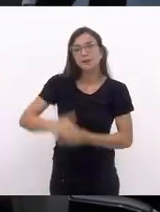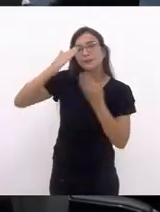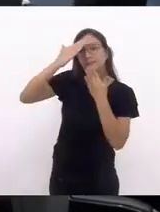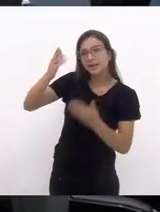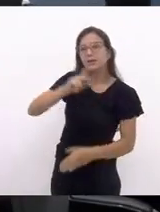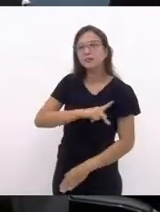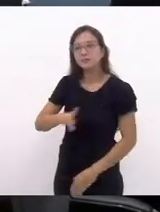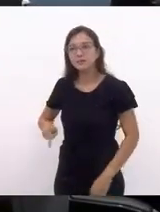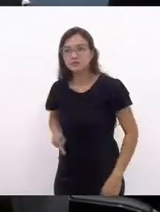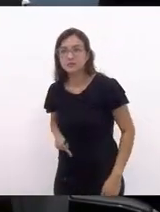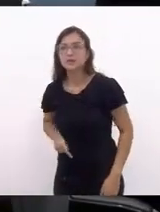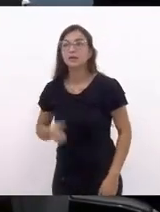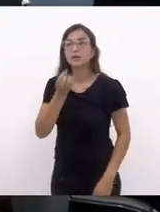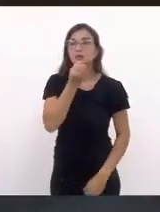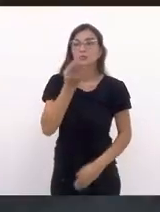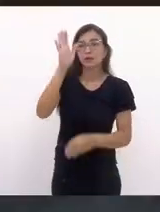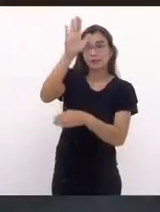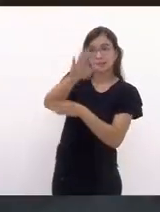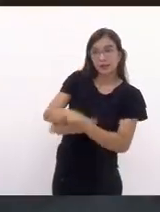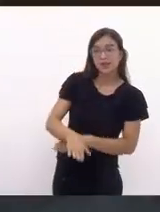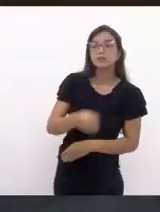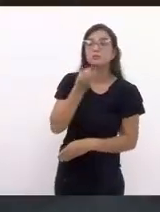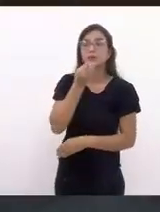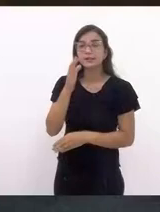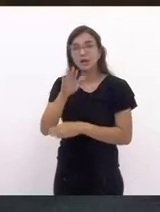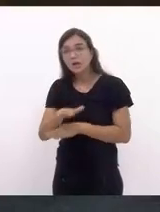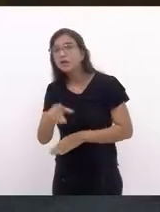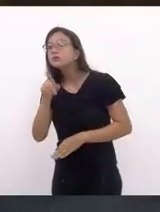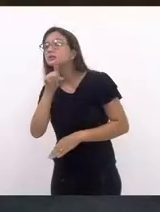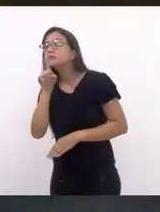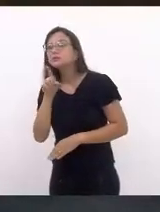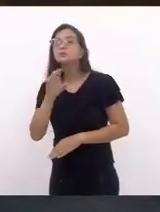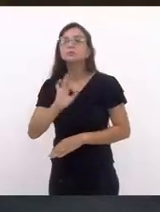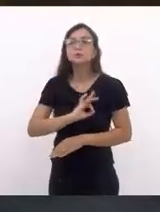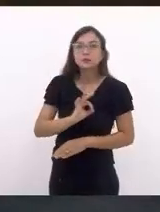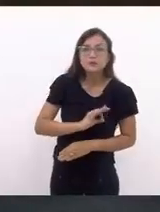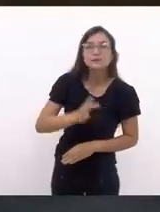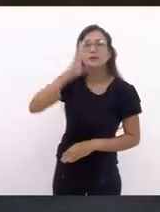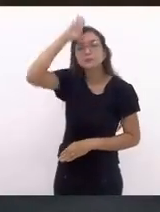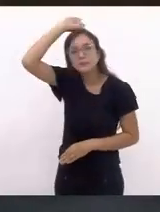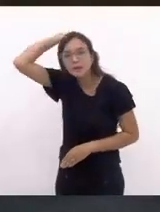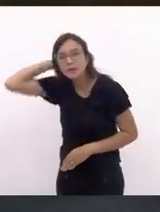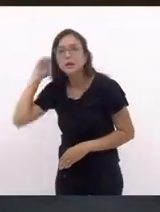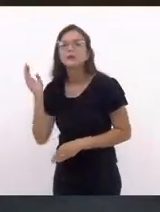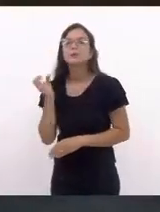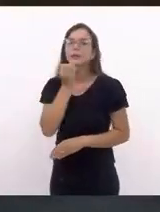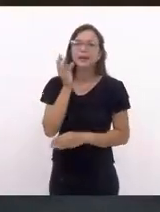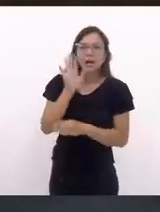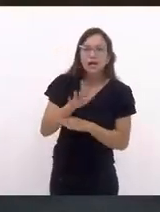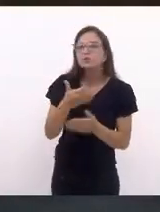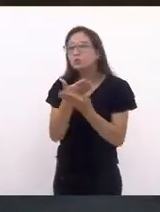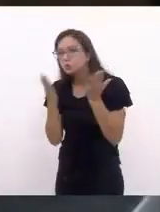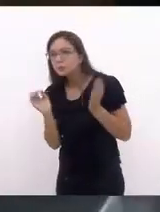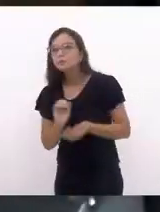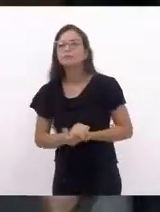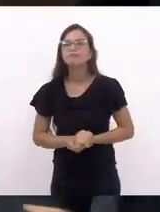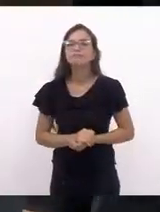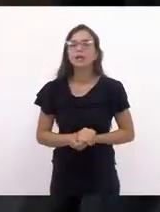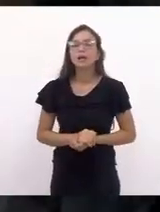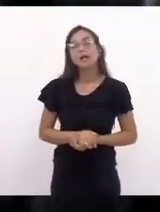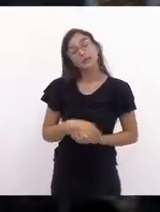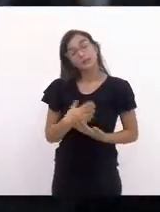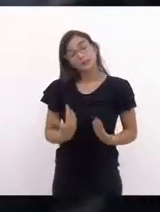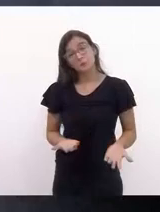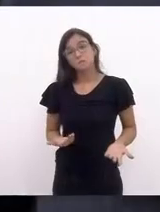Presidente Boa tarde a todos boa tarde policiais militares Boa tarde Bombeiros Militares presidente